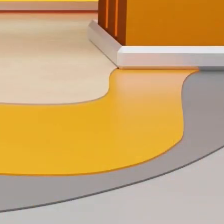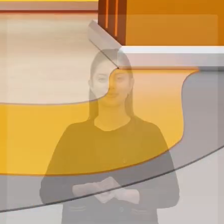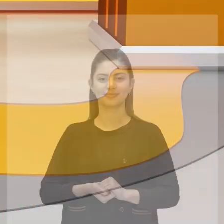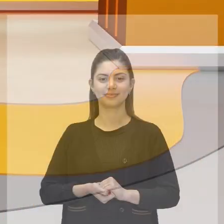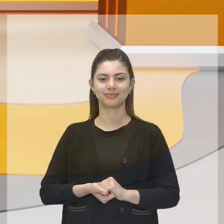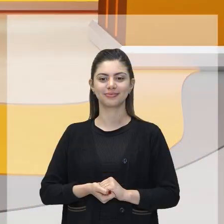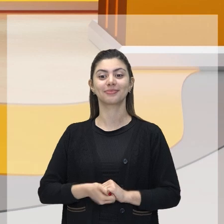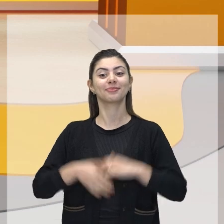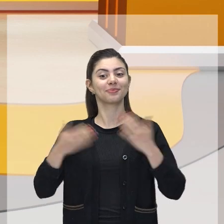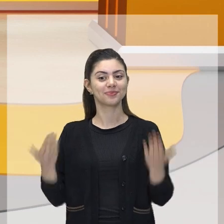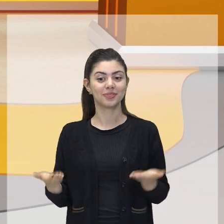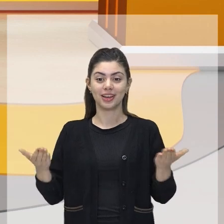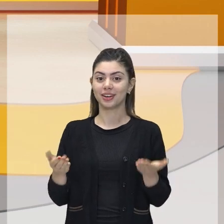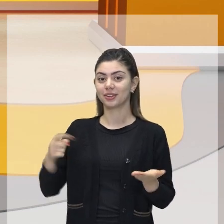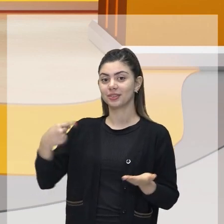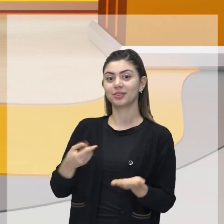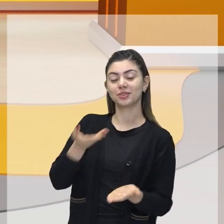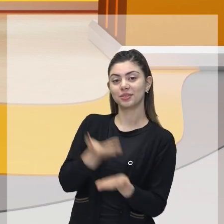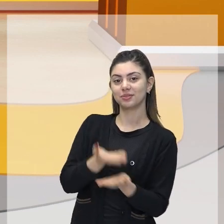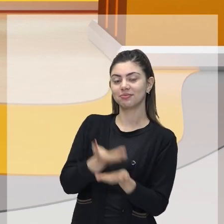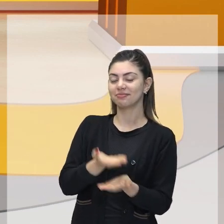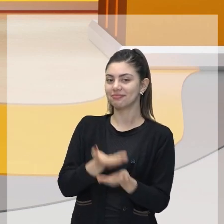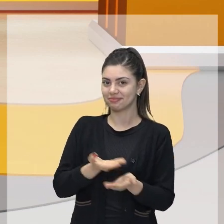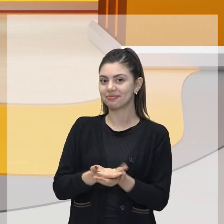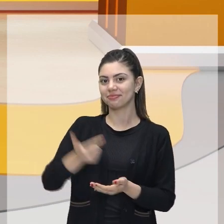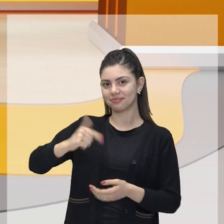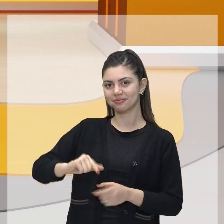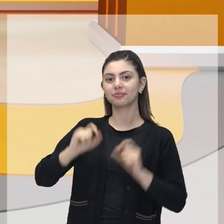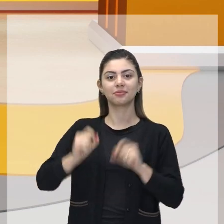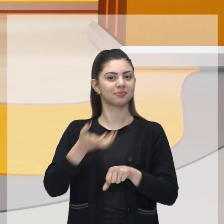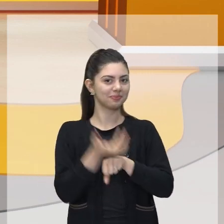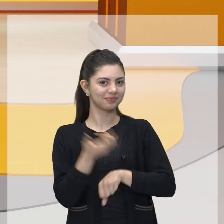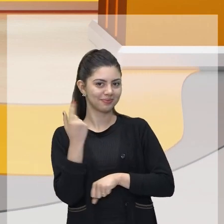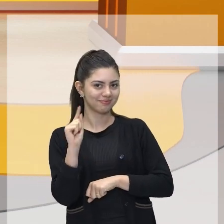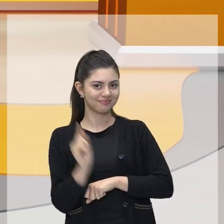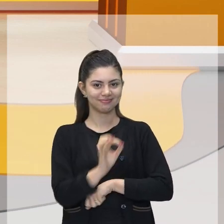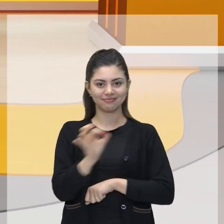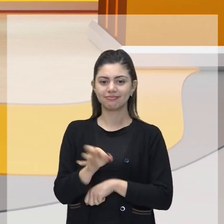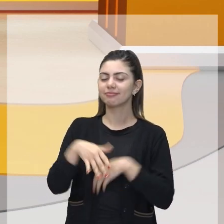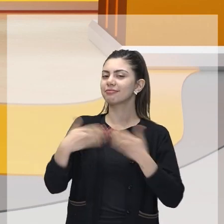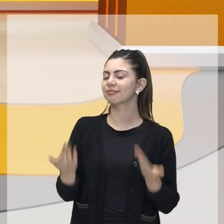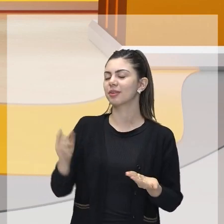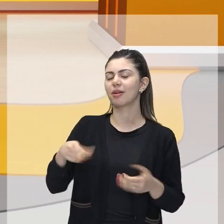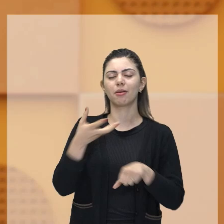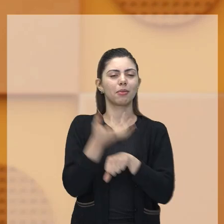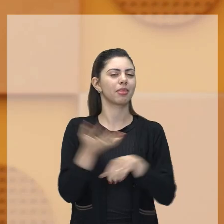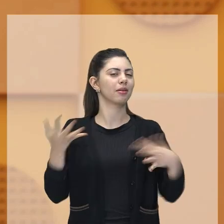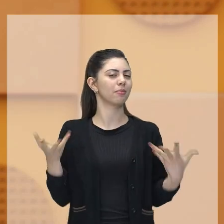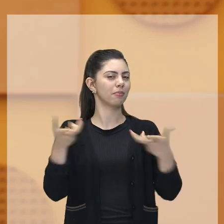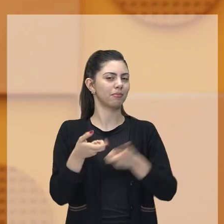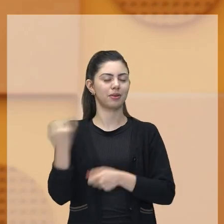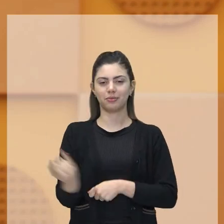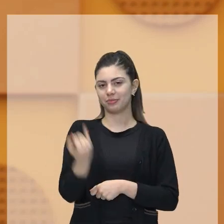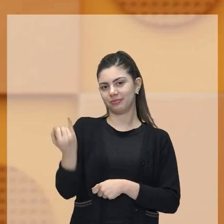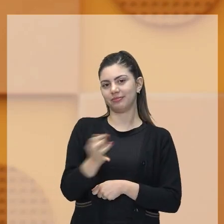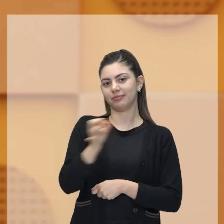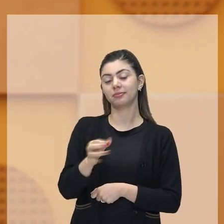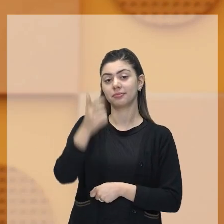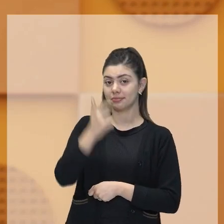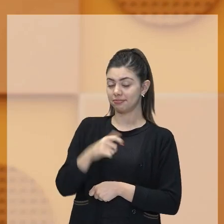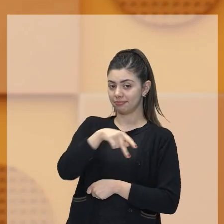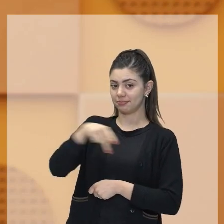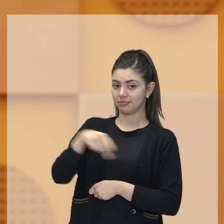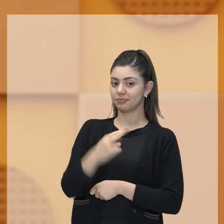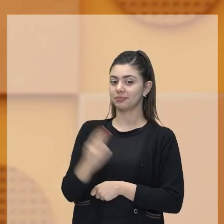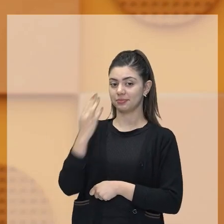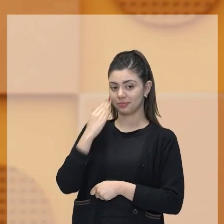Muito bem, pessoal, vamos agora para mais uma aula de geografia, né? Esse componente tão importante que eu, professor Jefferson